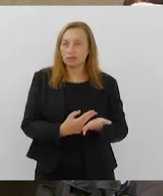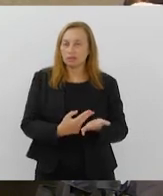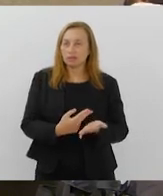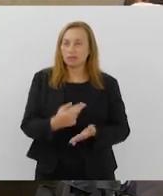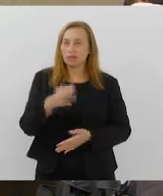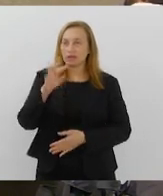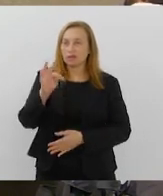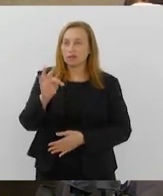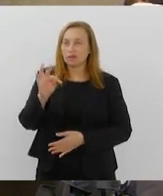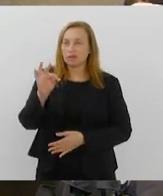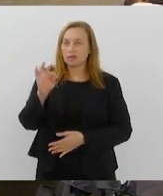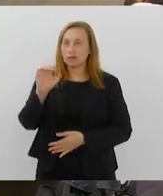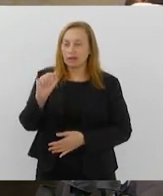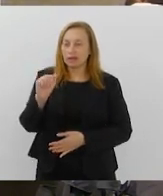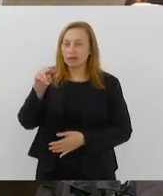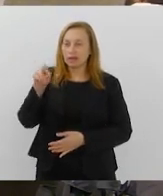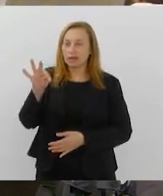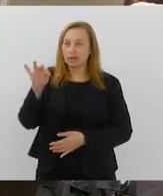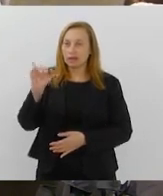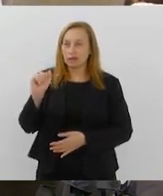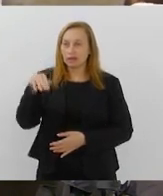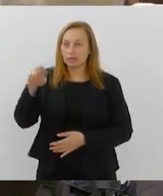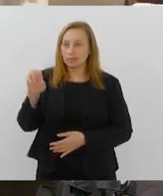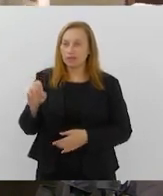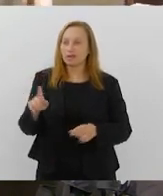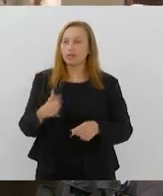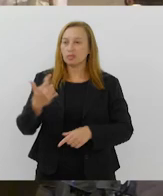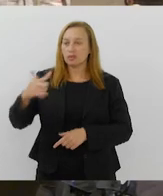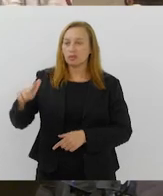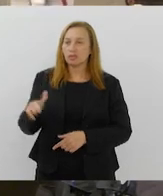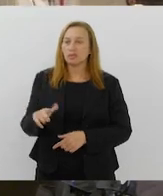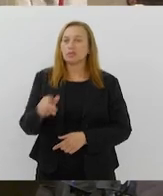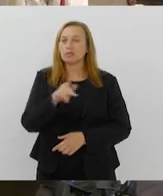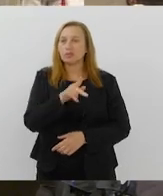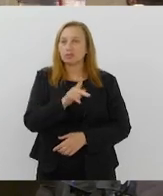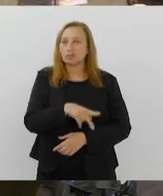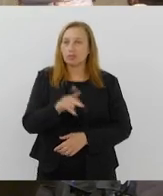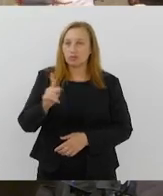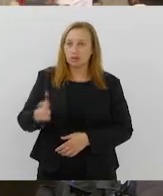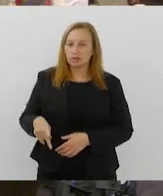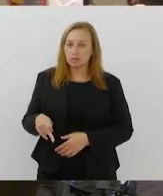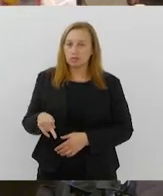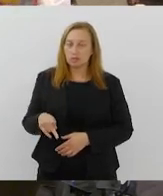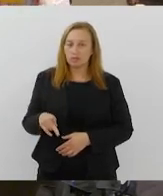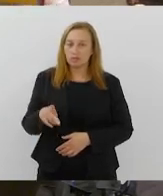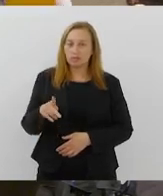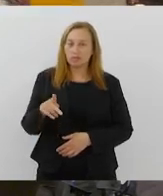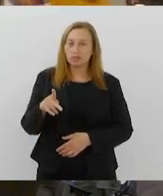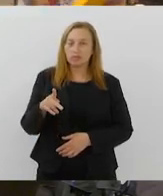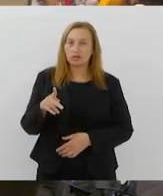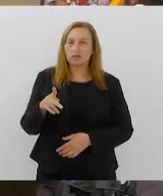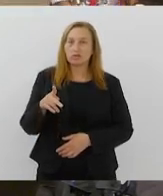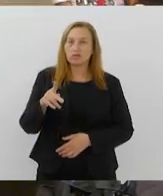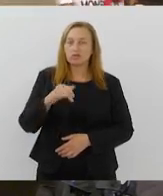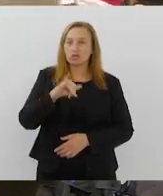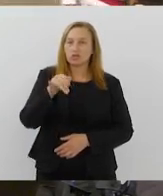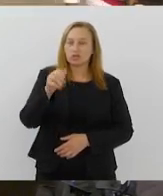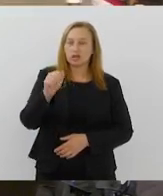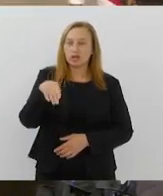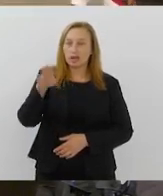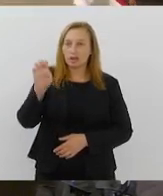Próximo agraciado, mestre Andelo Luiz Araújo, charmei do Instituto Conde Coma nos Estados Unidos da América.